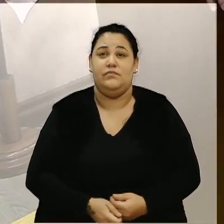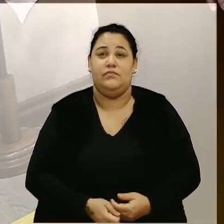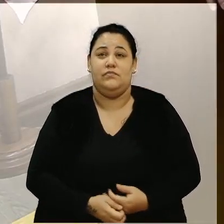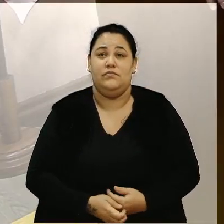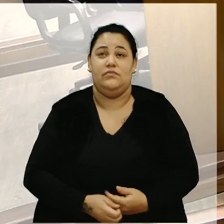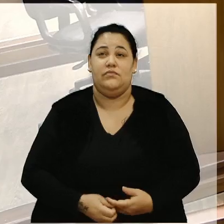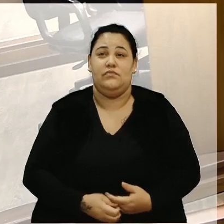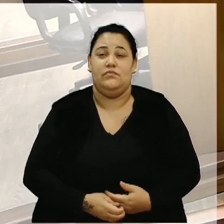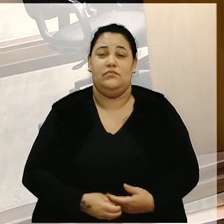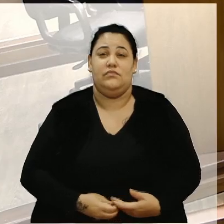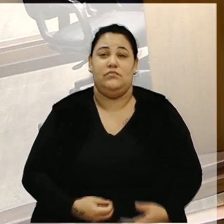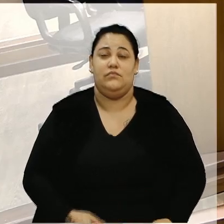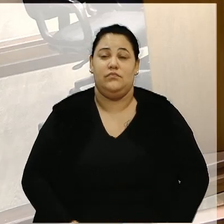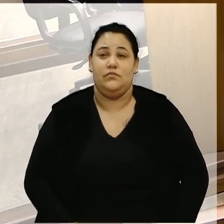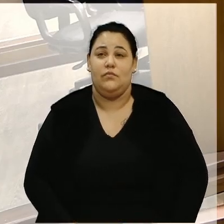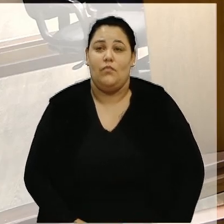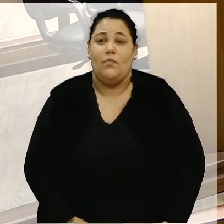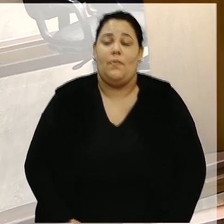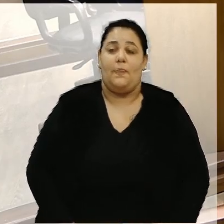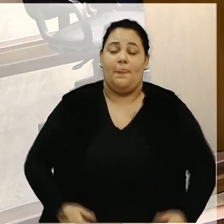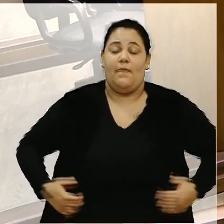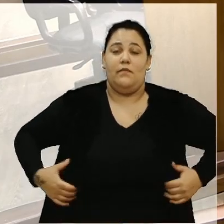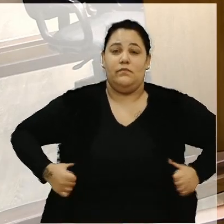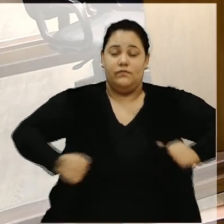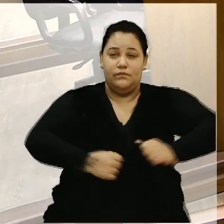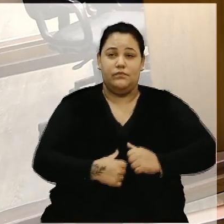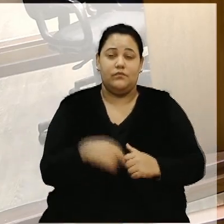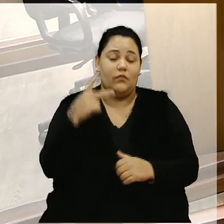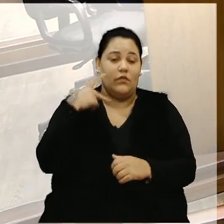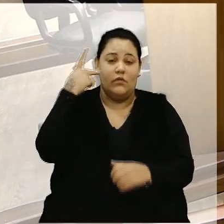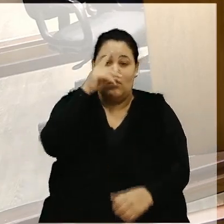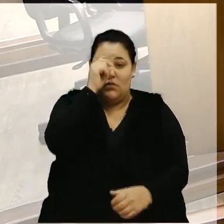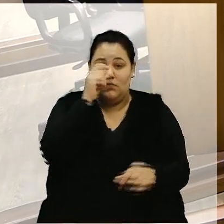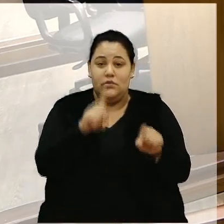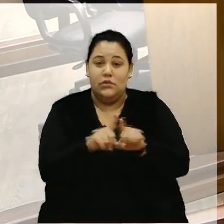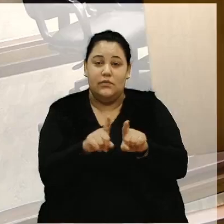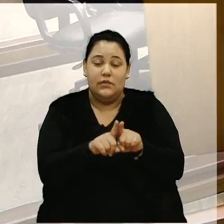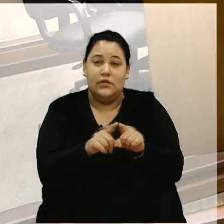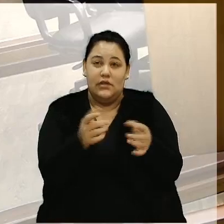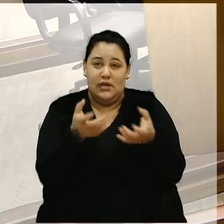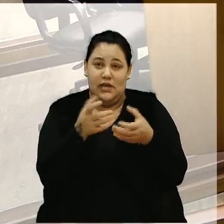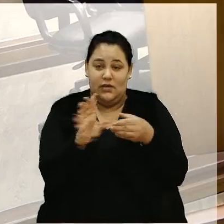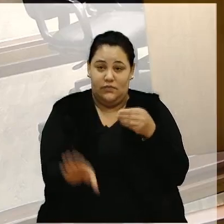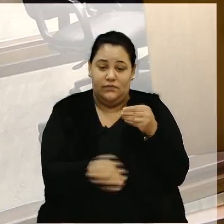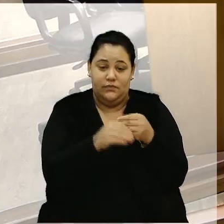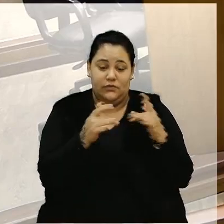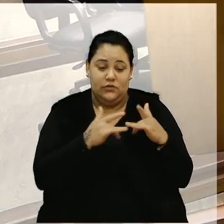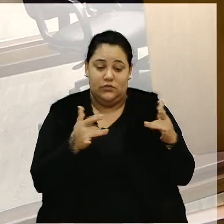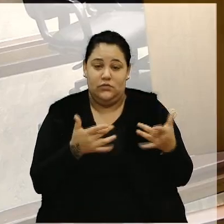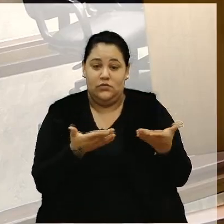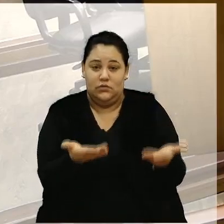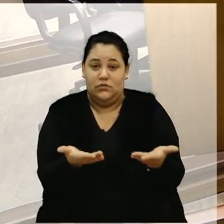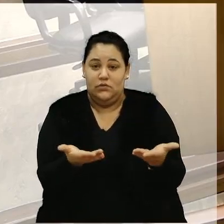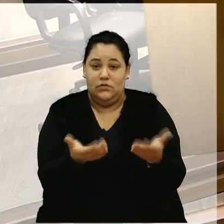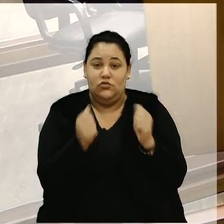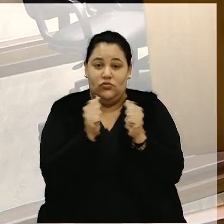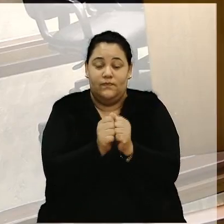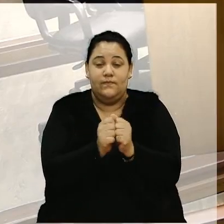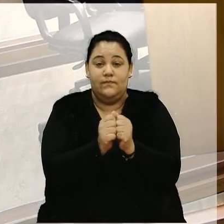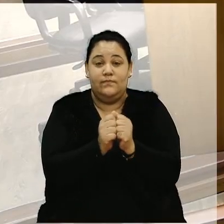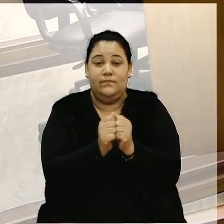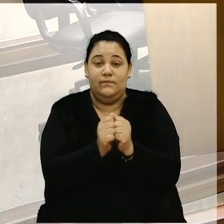Gladys. Vereador Schalck, eu também quero me solidarizar com o senhor,